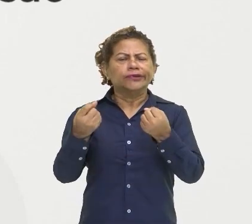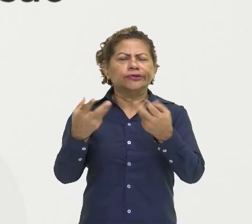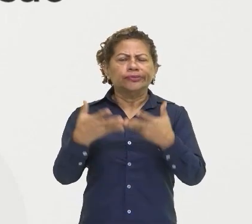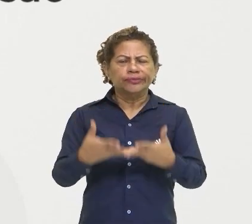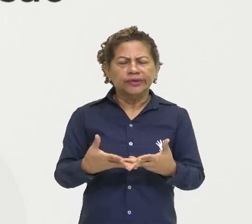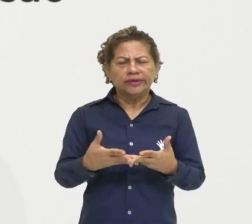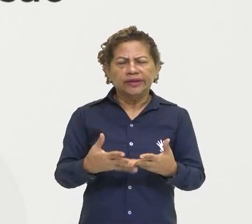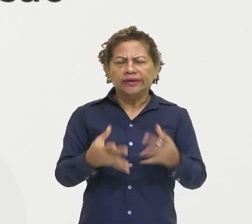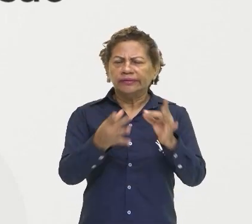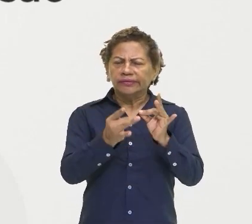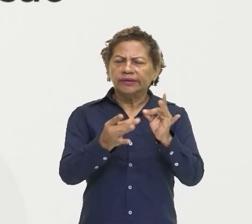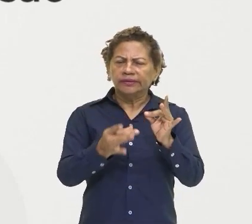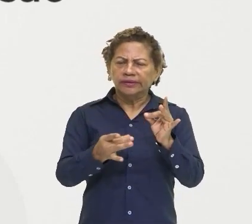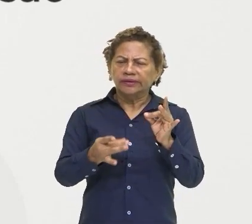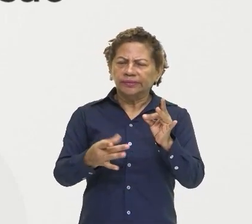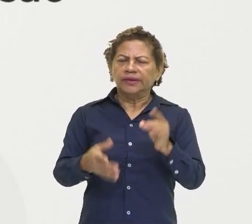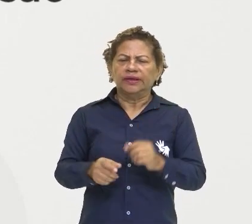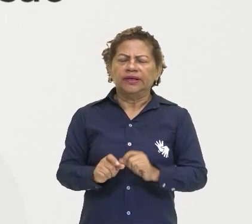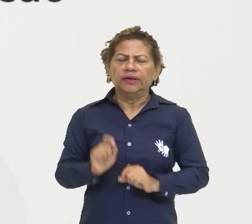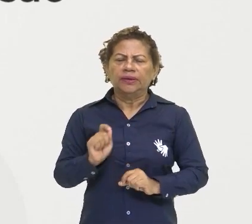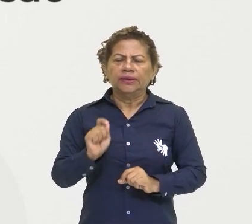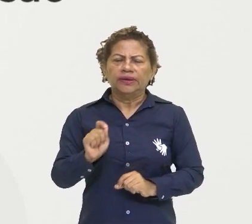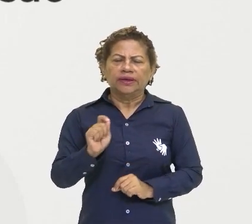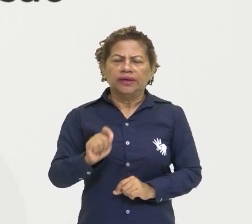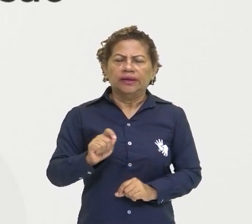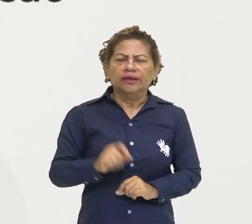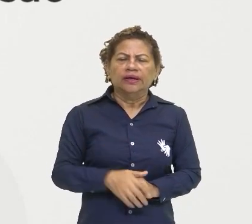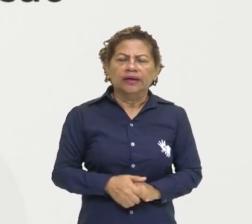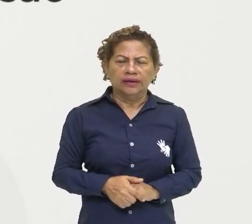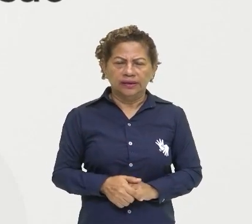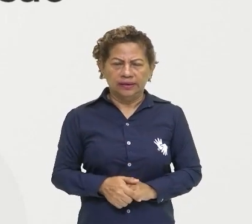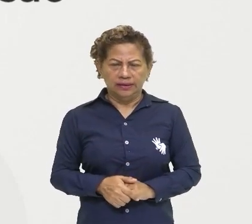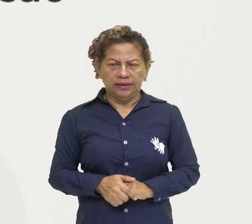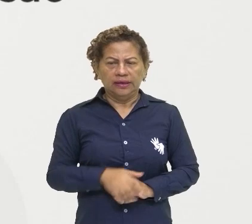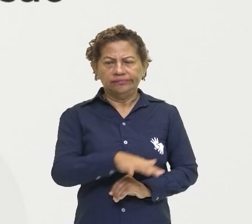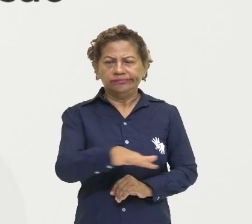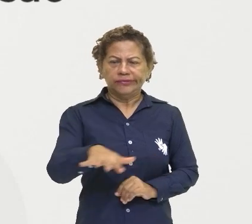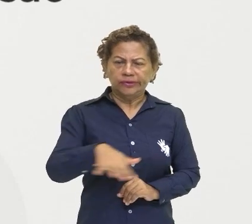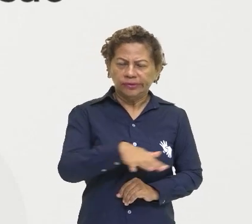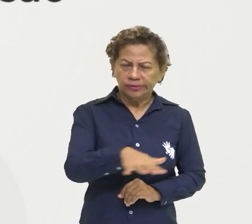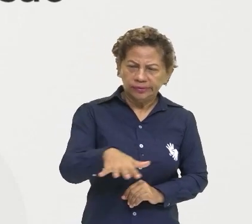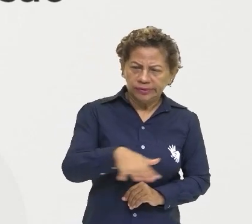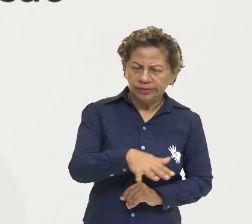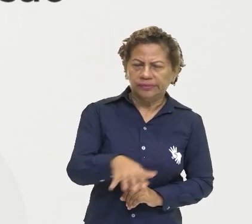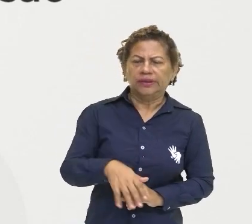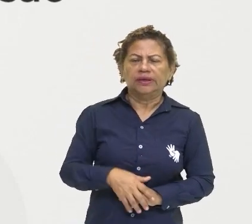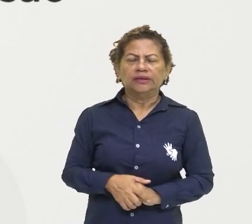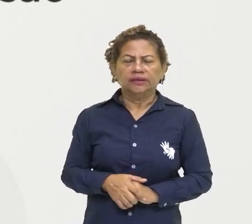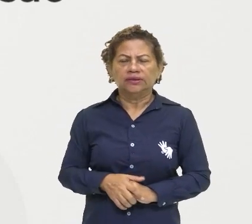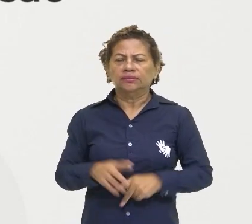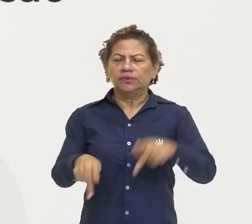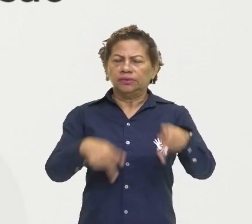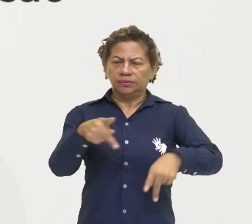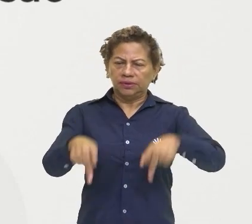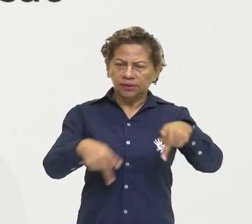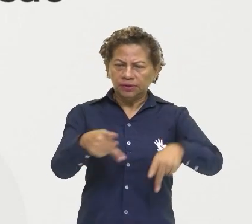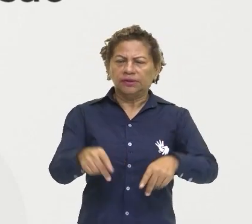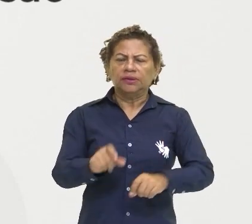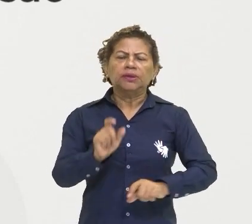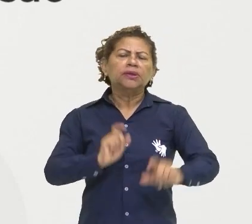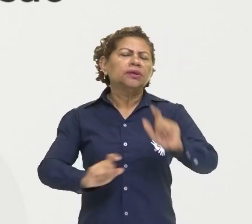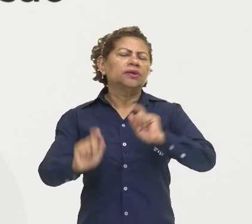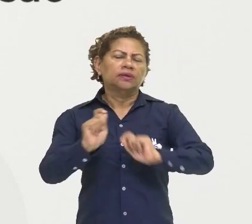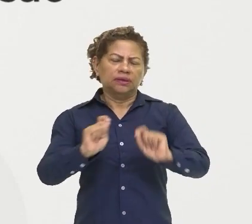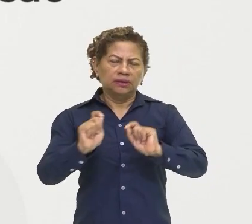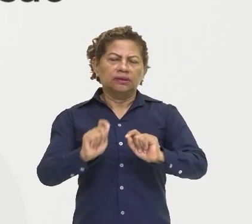vamos tratar, está ligada mais à questão socioeconômica e à privatização dos espaços públicos, que é uma